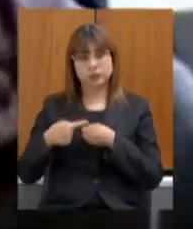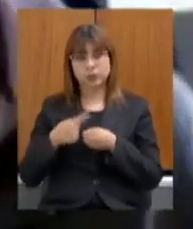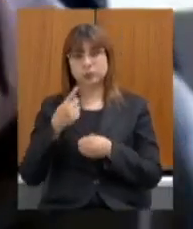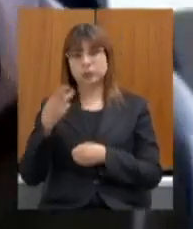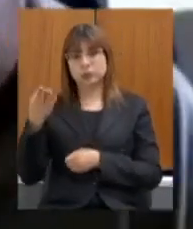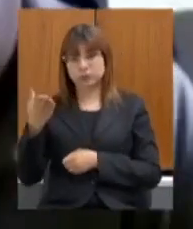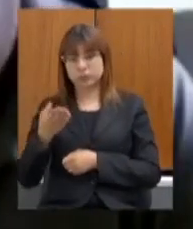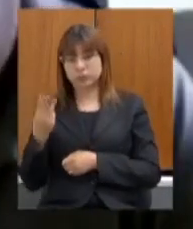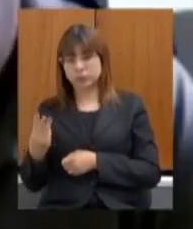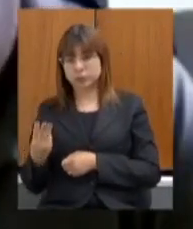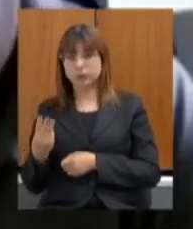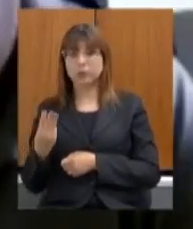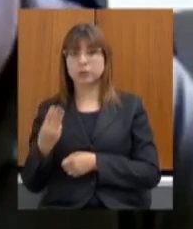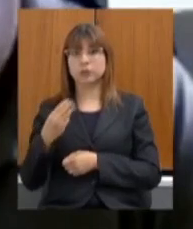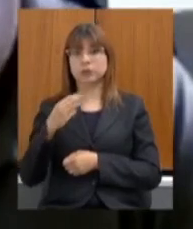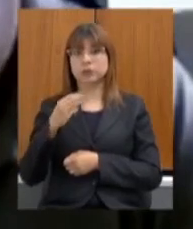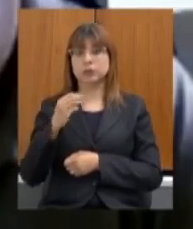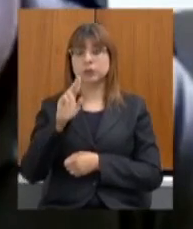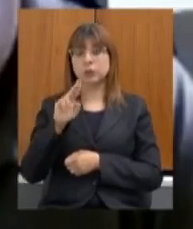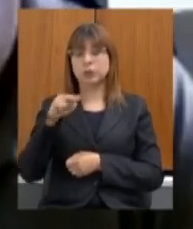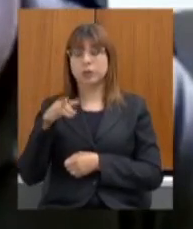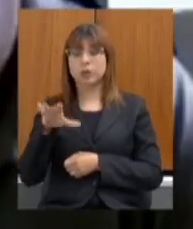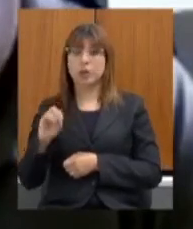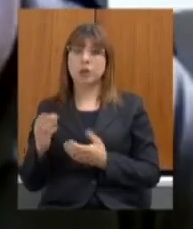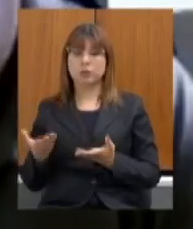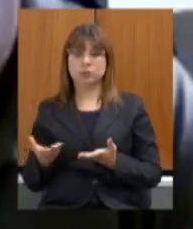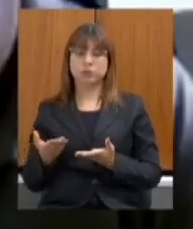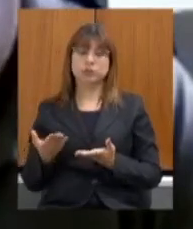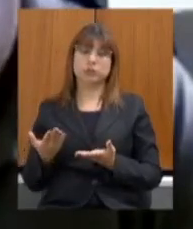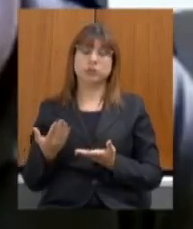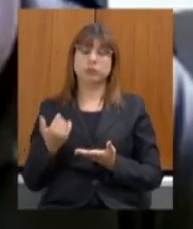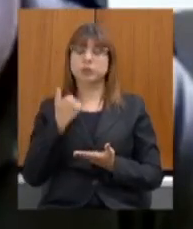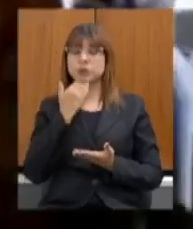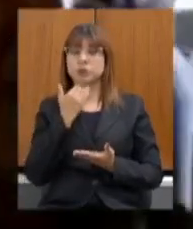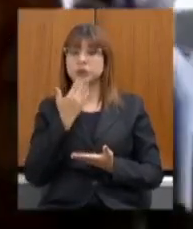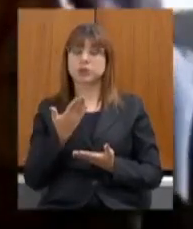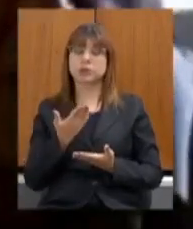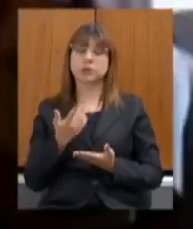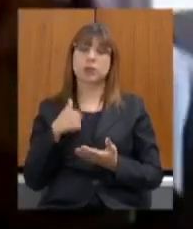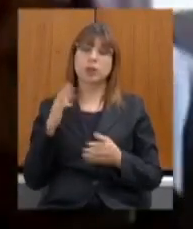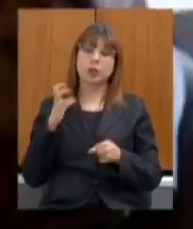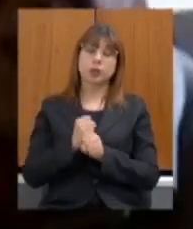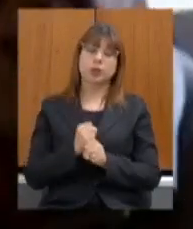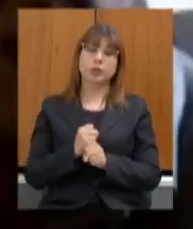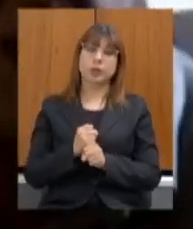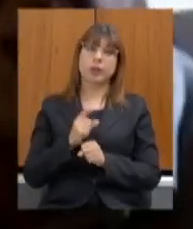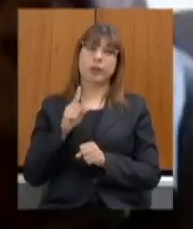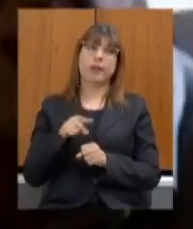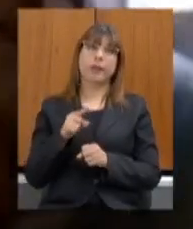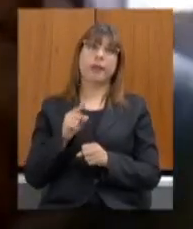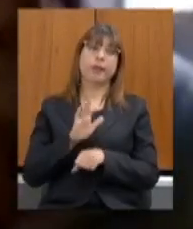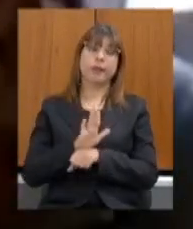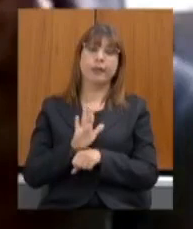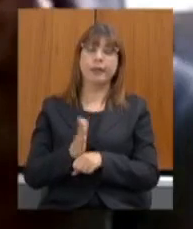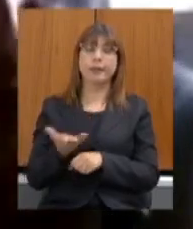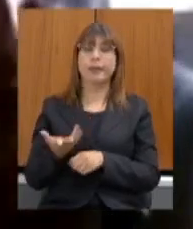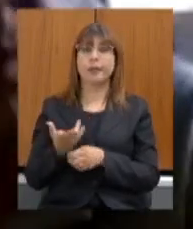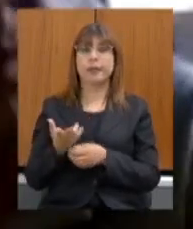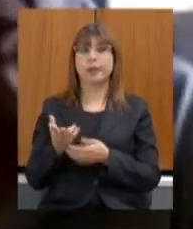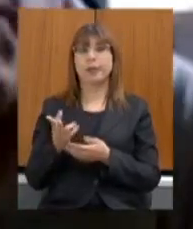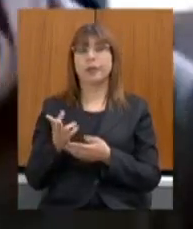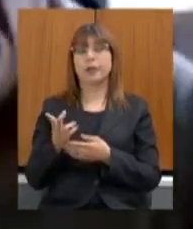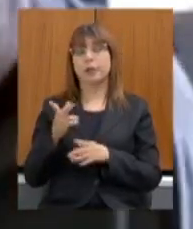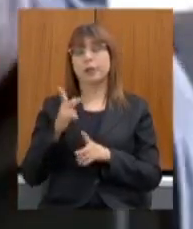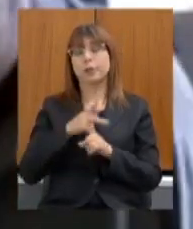estatística e ler. Não adianta eu somar o que o governo federal recebe de contribuição de previdência, de verbas